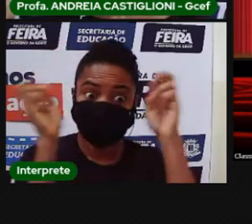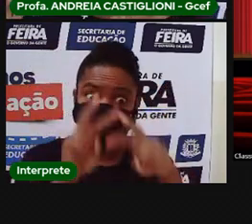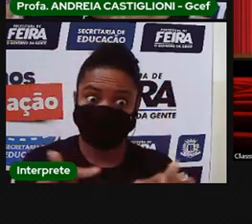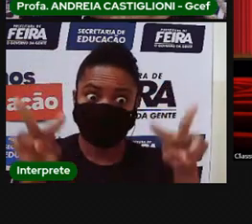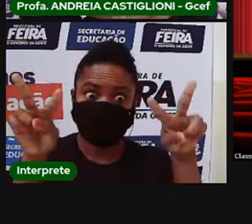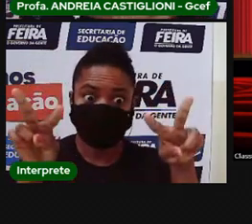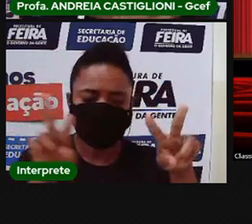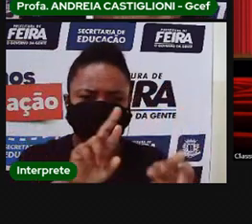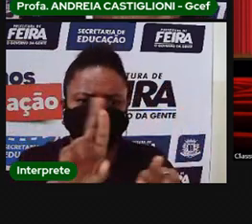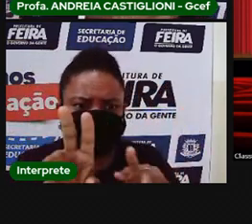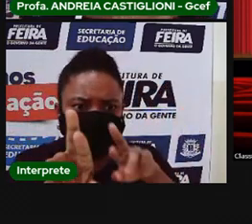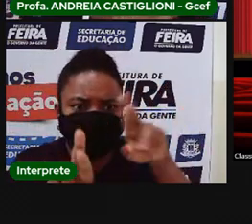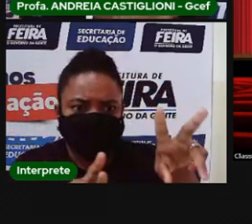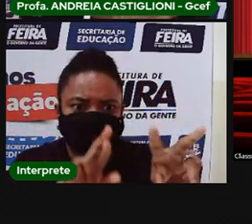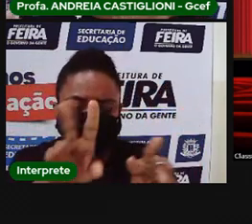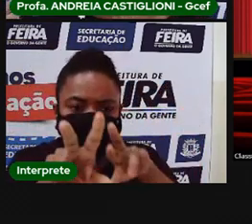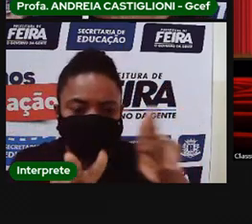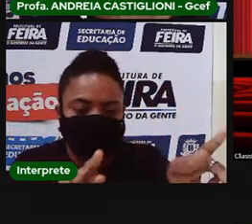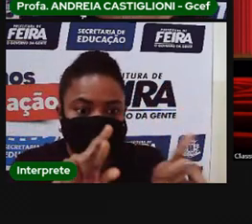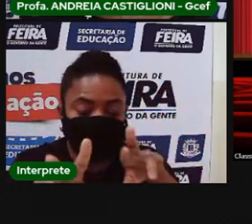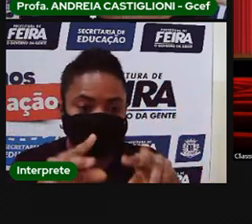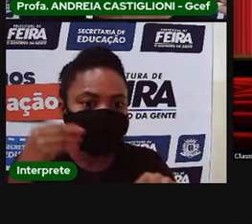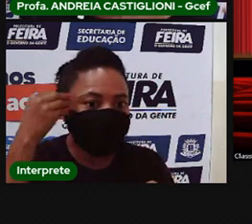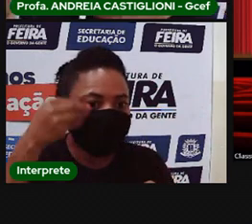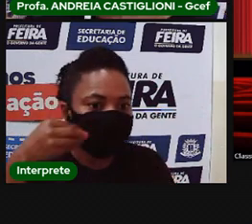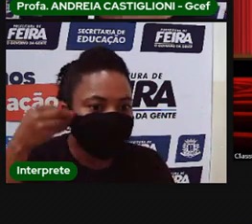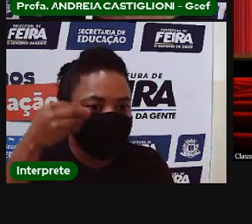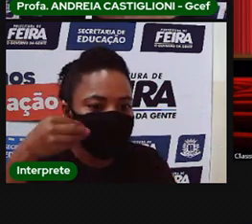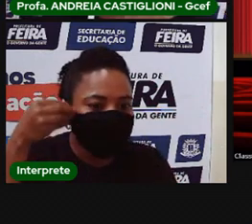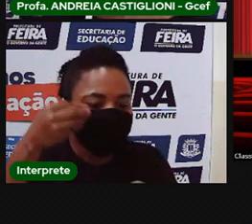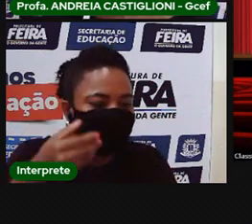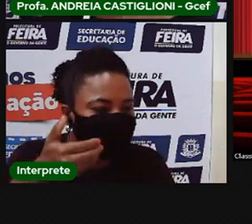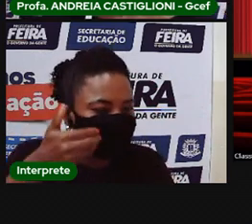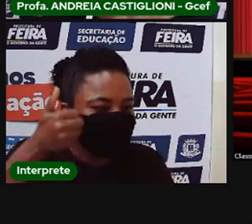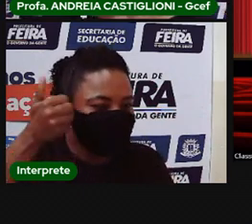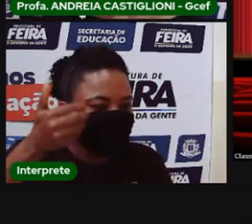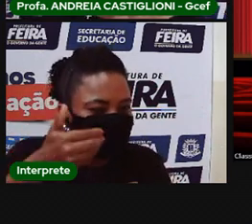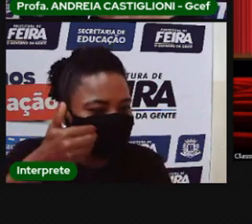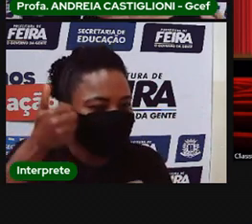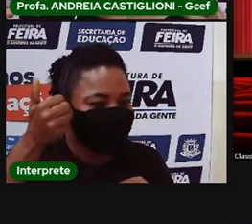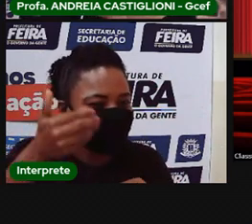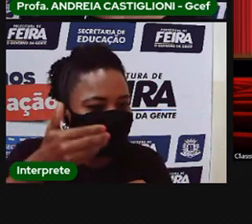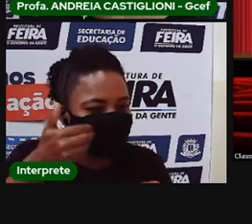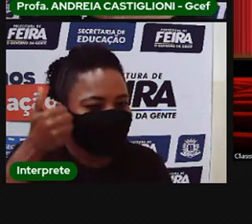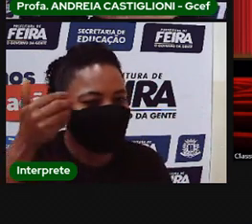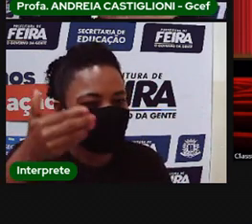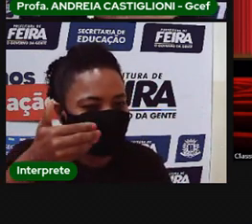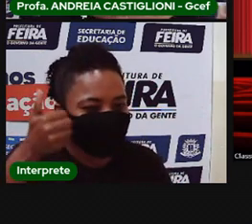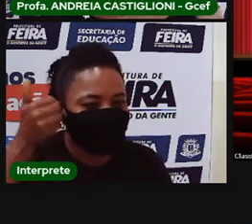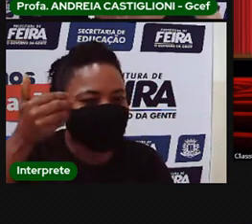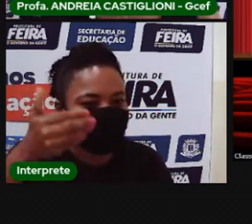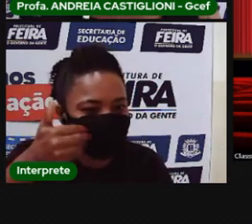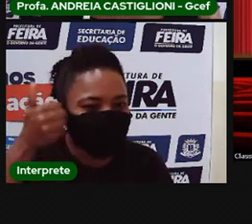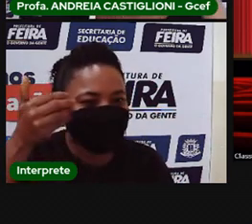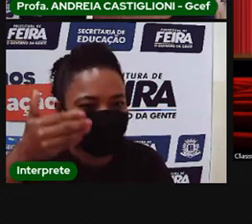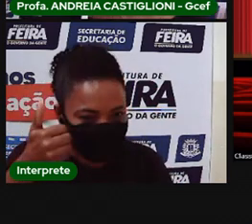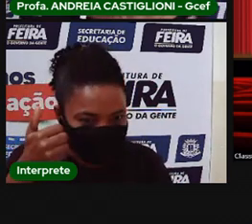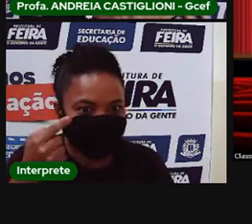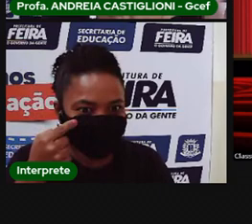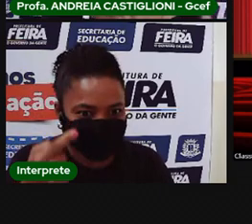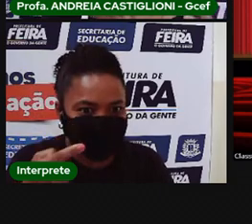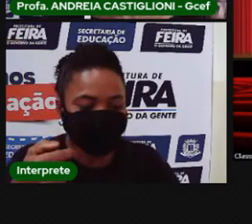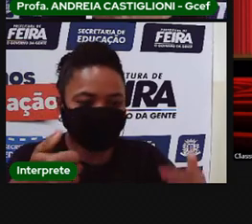né? Quando a gente vivencia coisas diferentes, aquilo vai ficando registrado na nossa mente. Sim. Então, por exemplo, hoje vocês assistiram aqui essa live,